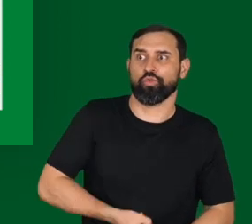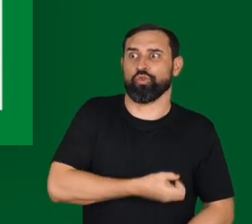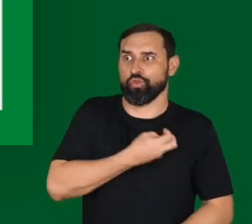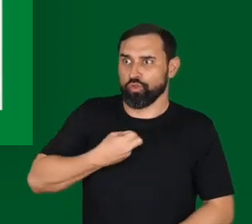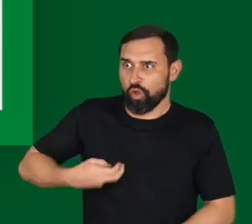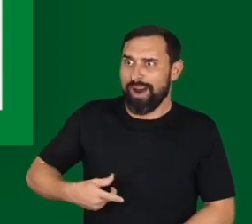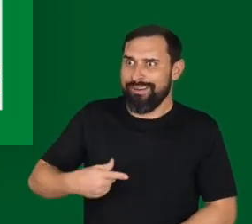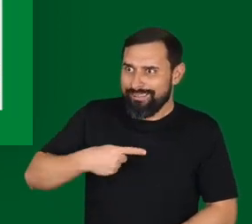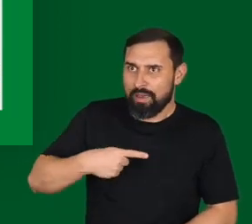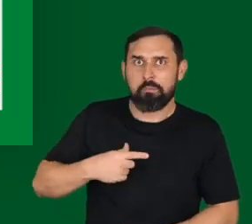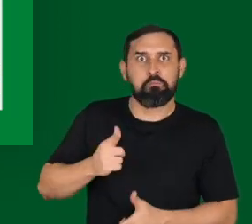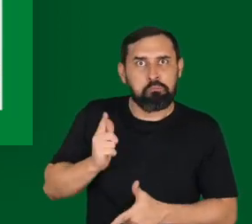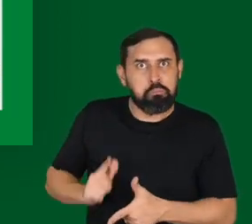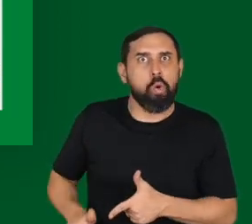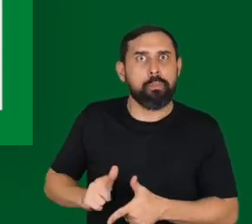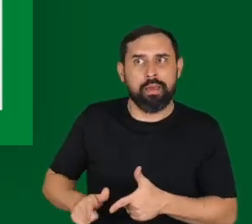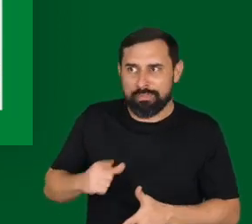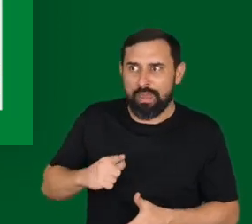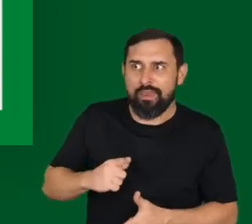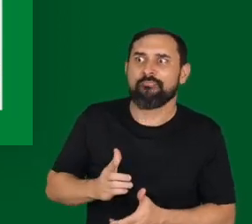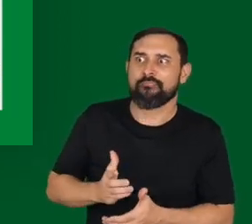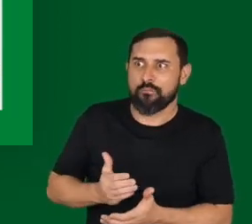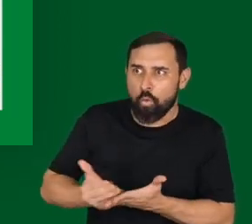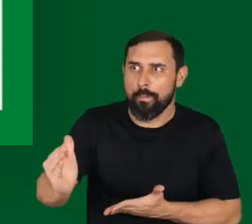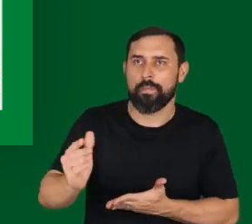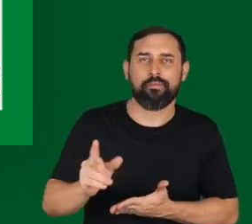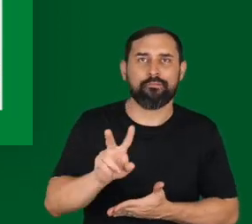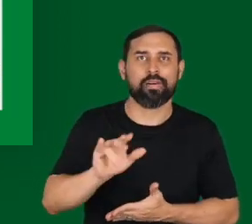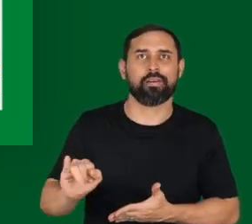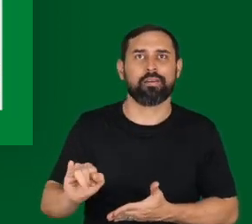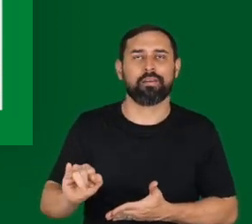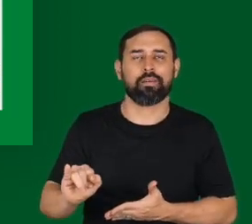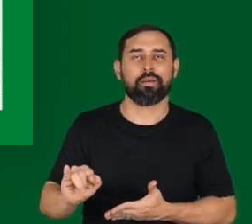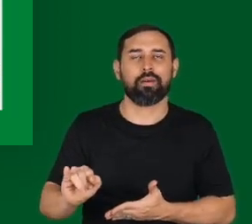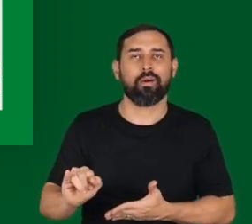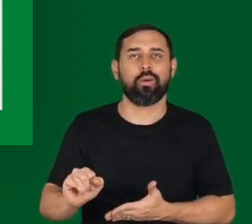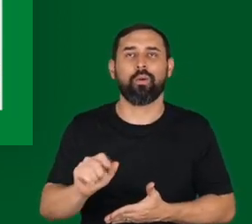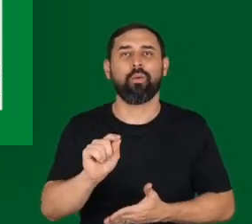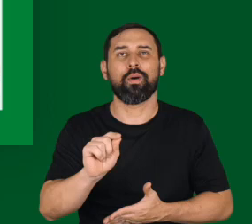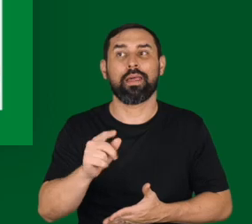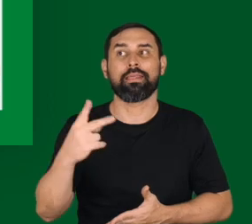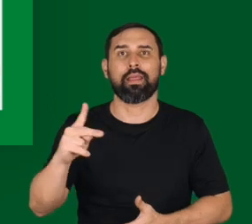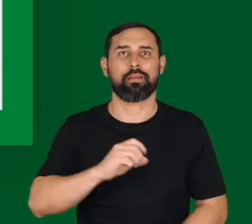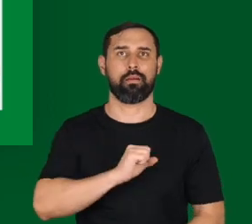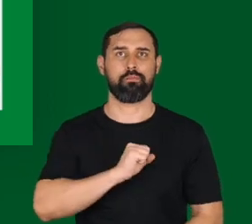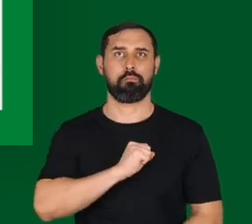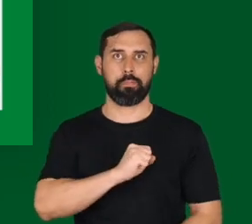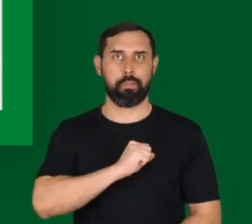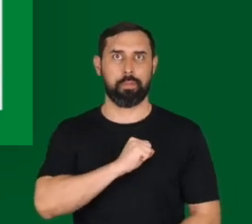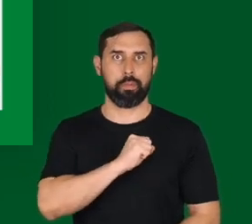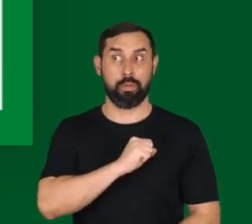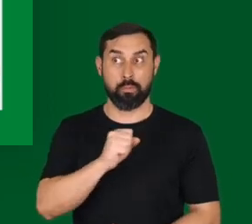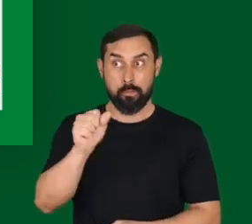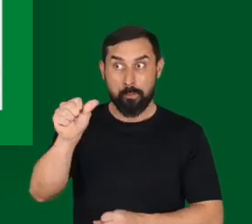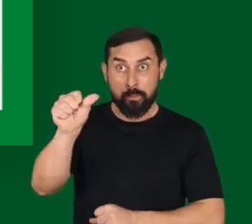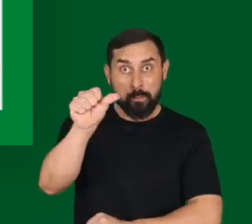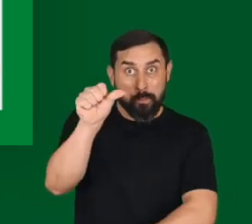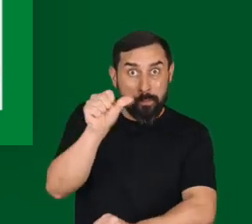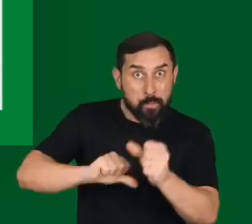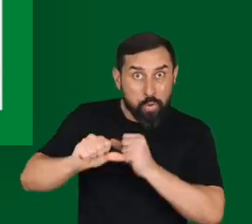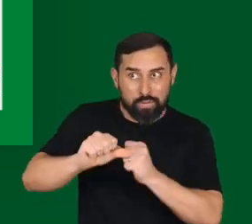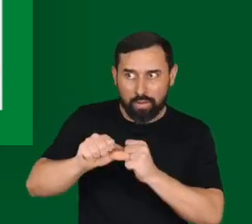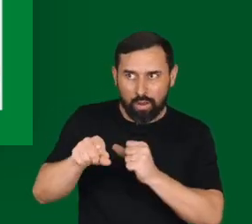verificar que o paciente está realmente com indícios de choque hipovolêmico? Quando eu tenho alteração